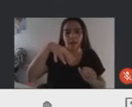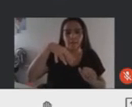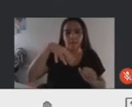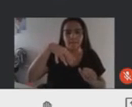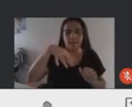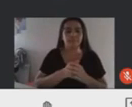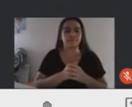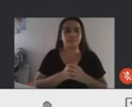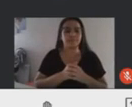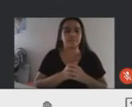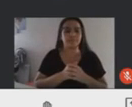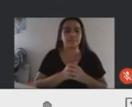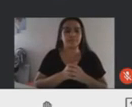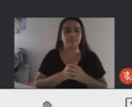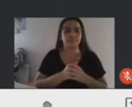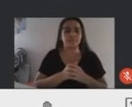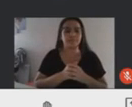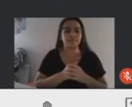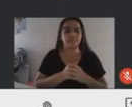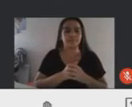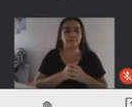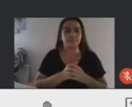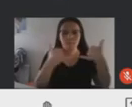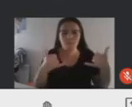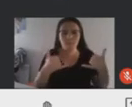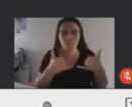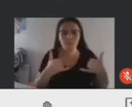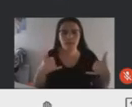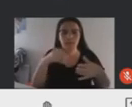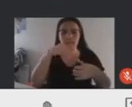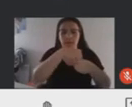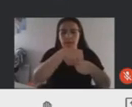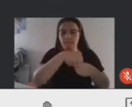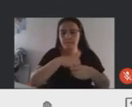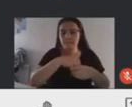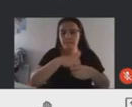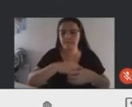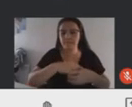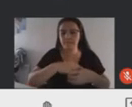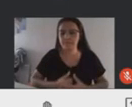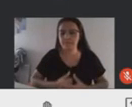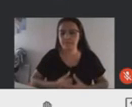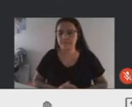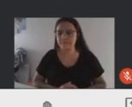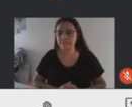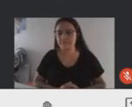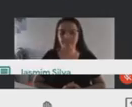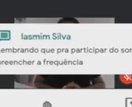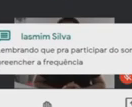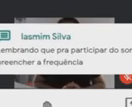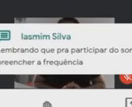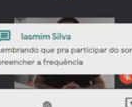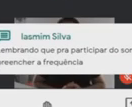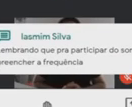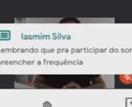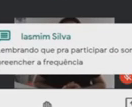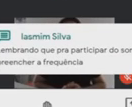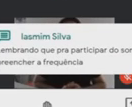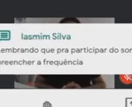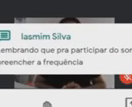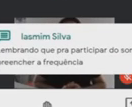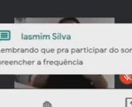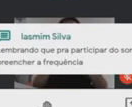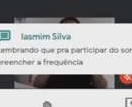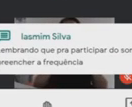em linha, tá? Em fluxo contínuo aqui na lâmpada. Um outro sistema que nós estamos também, está sendo desenvolvido